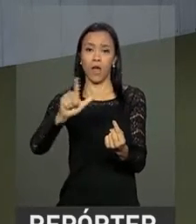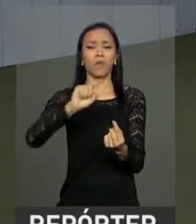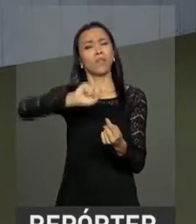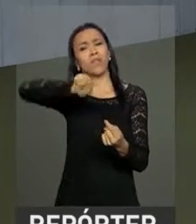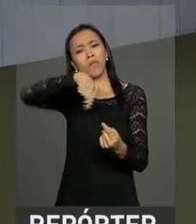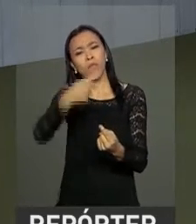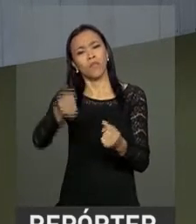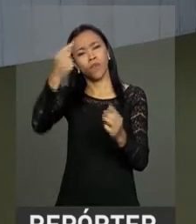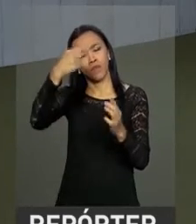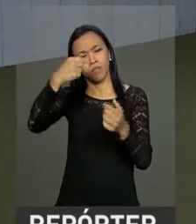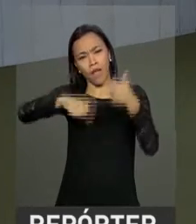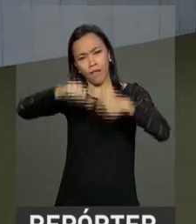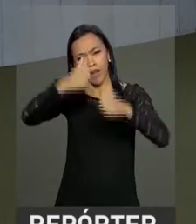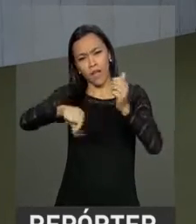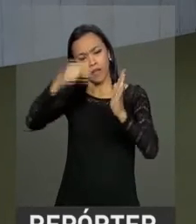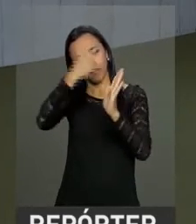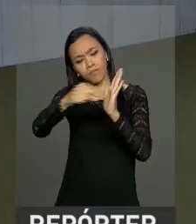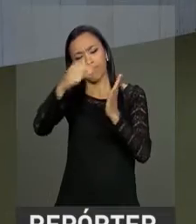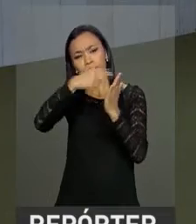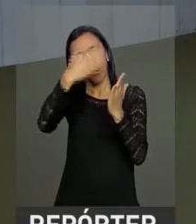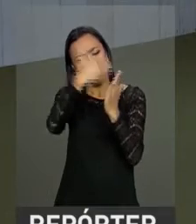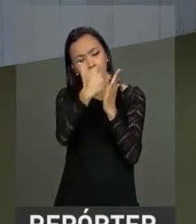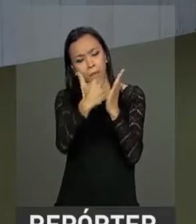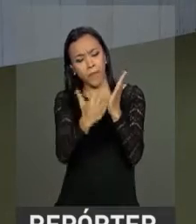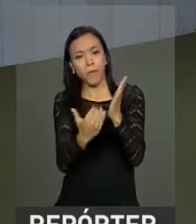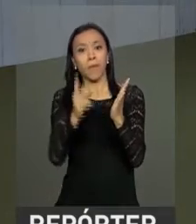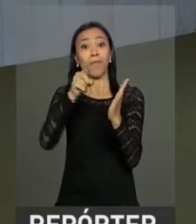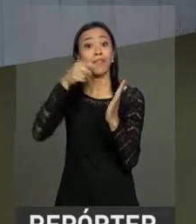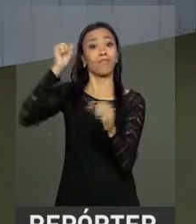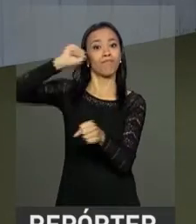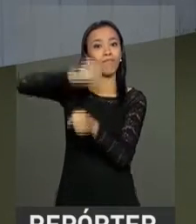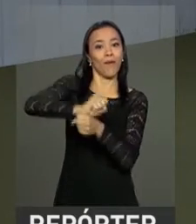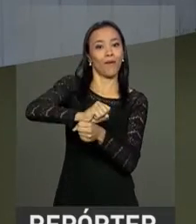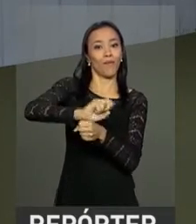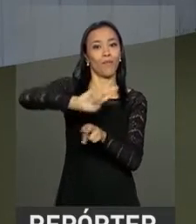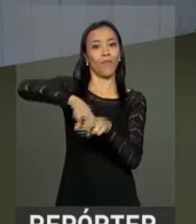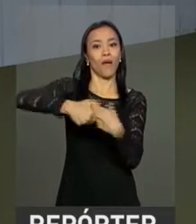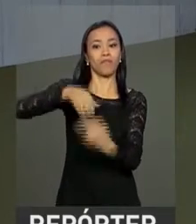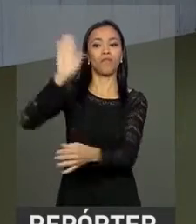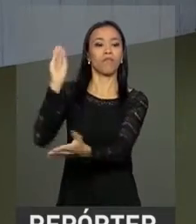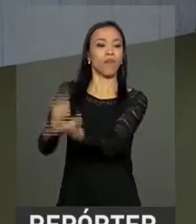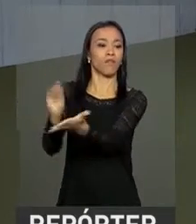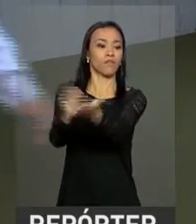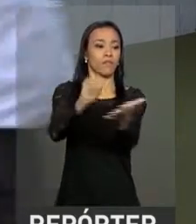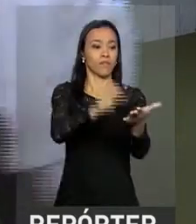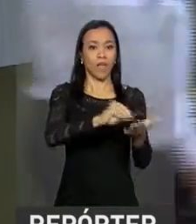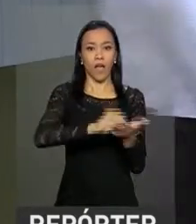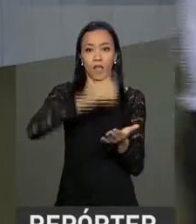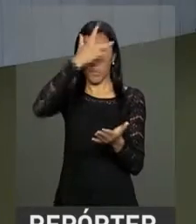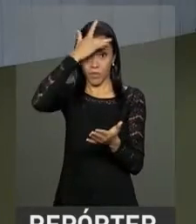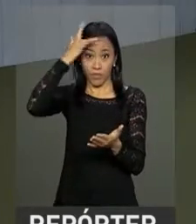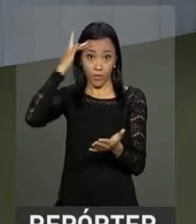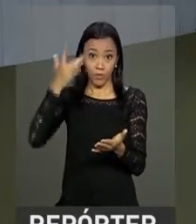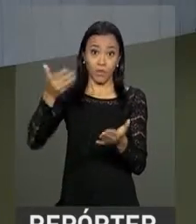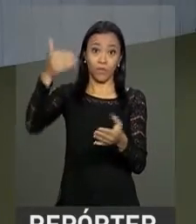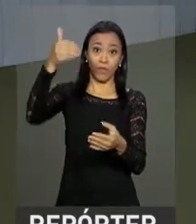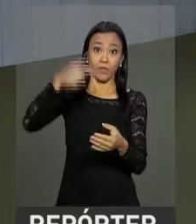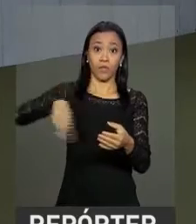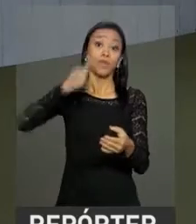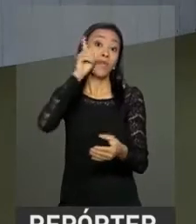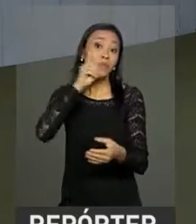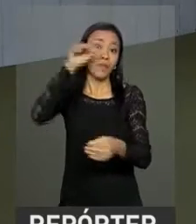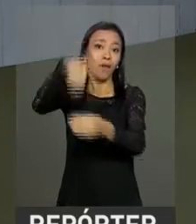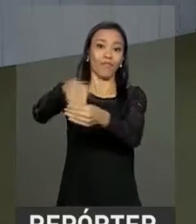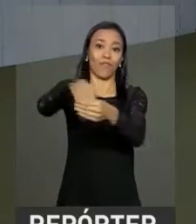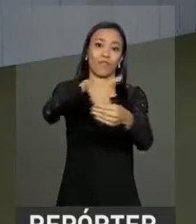outros pontos mas a votação acabou sendo interrompida por falta de decoro quando ainda falta os três destaques para